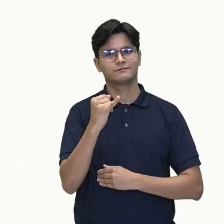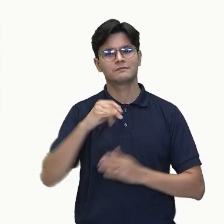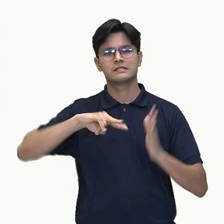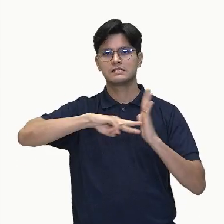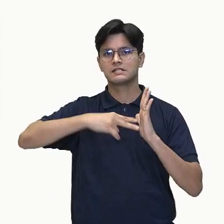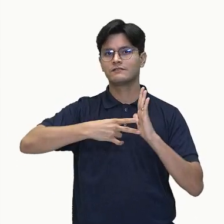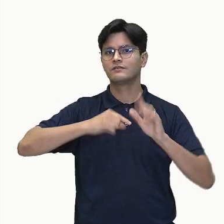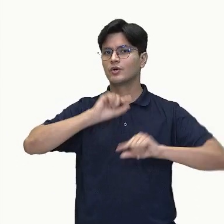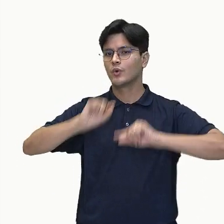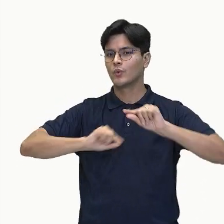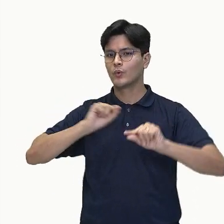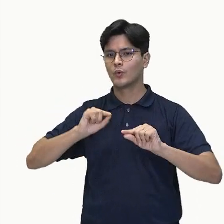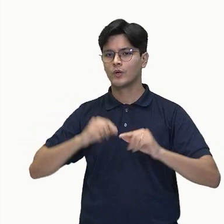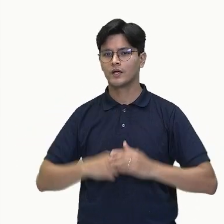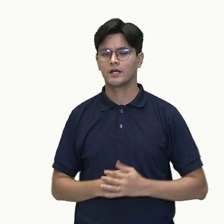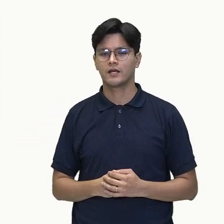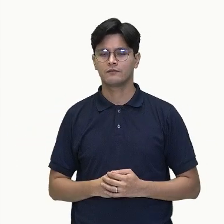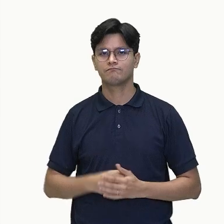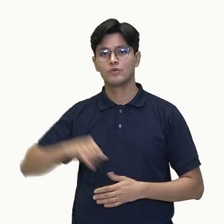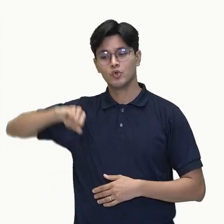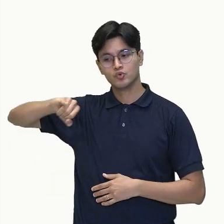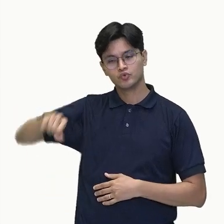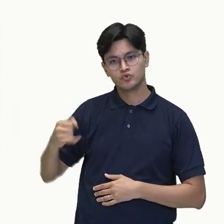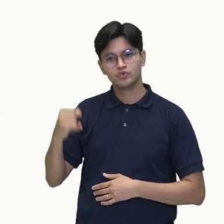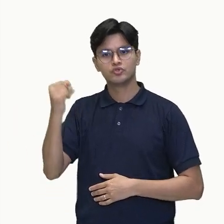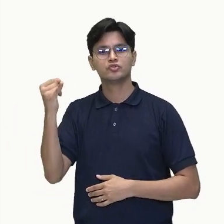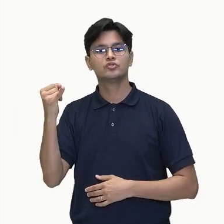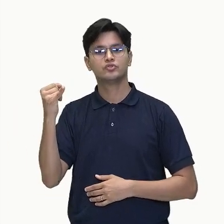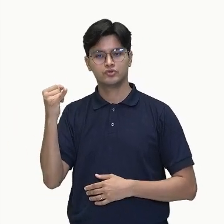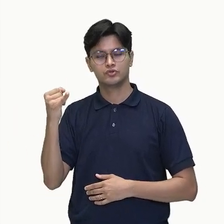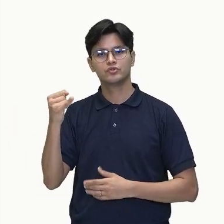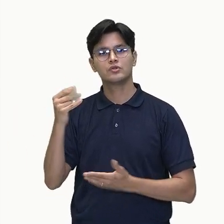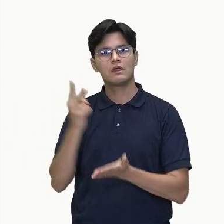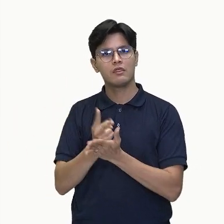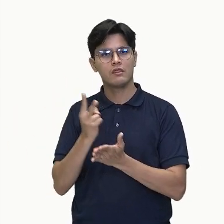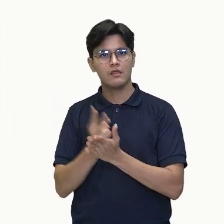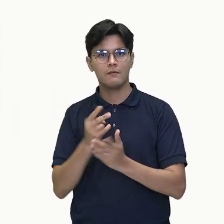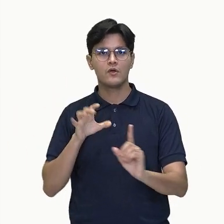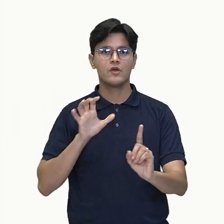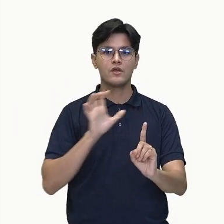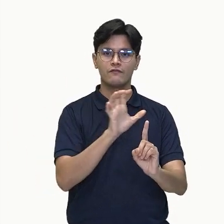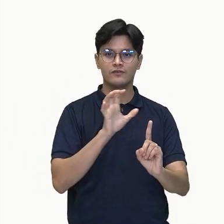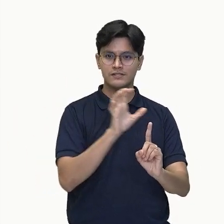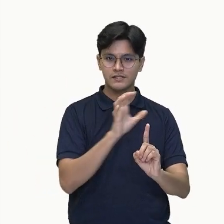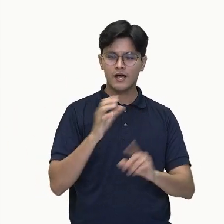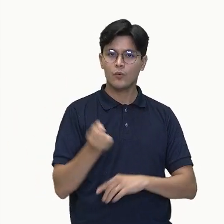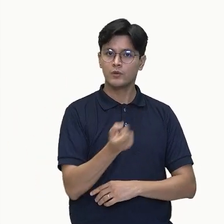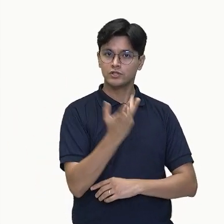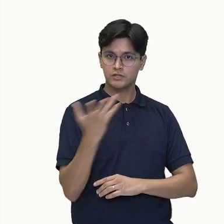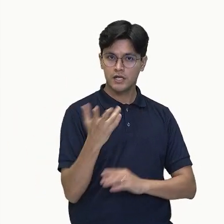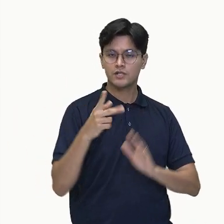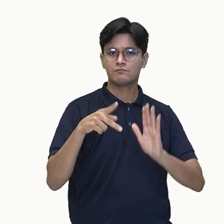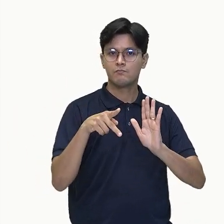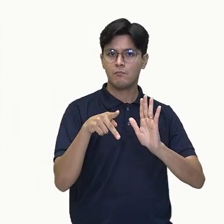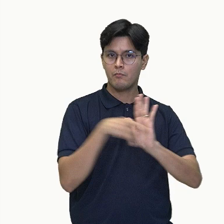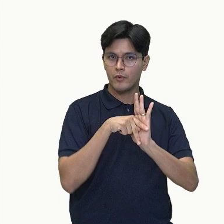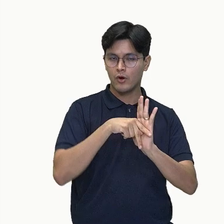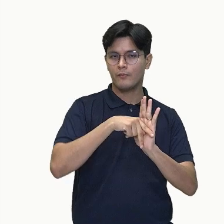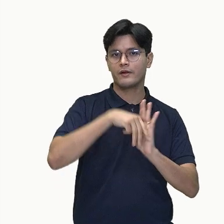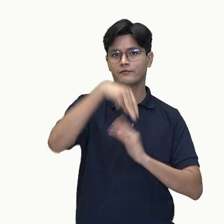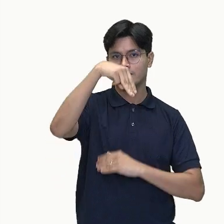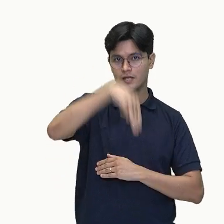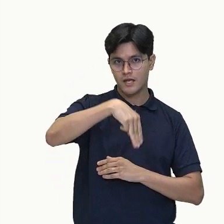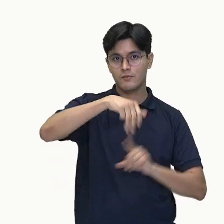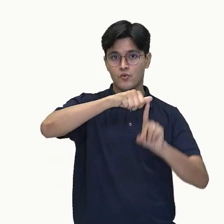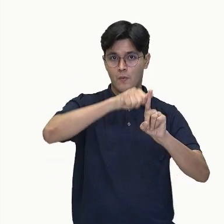eles incidirão sempre em relação ao montante do mês anterior, tá? O que é